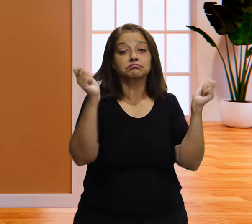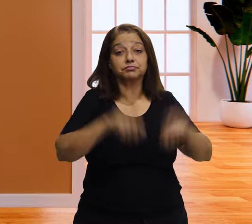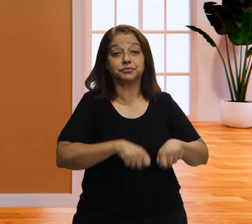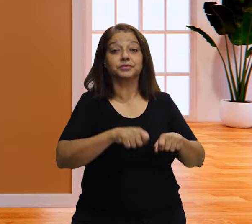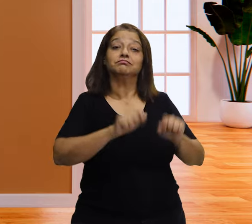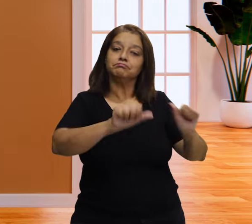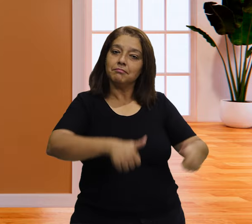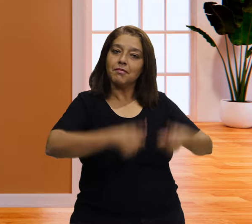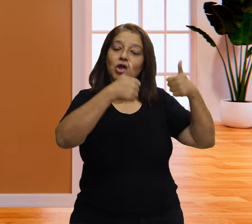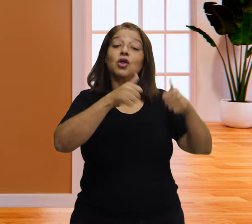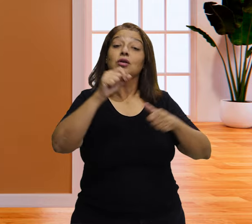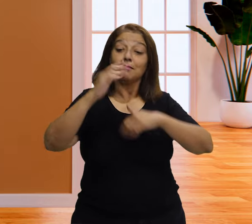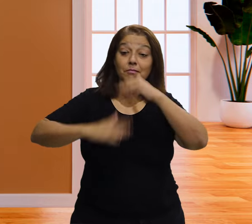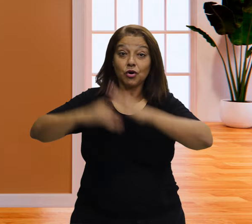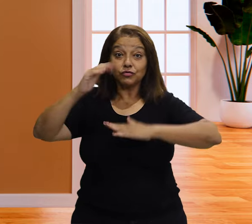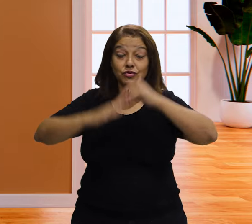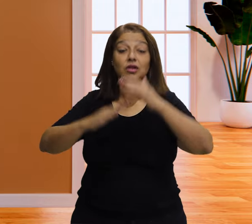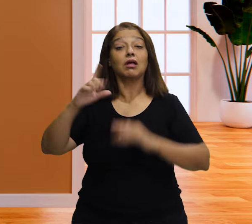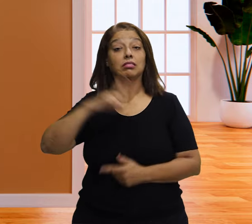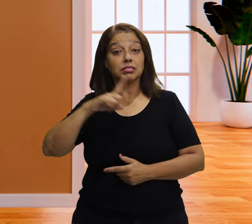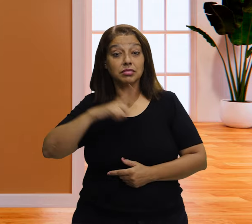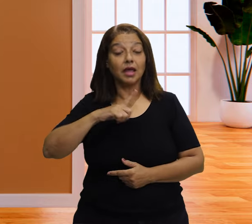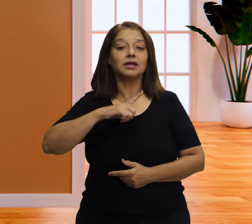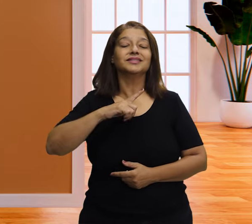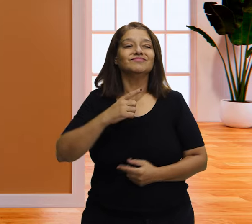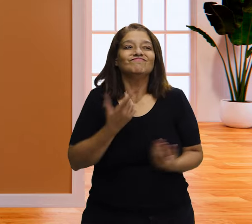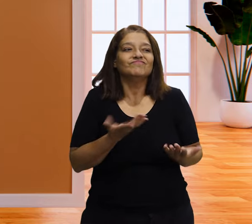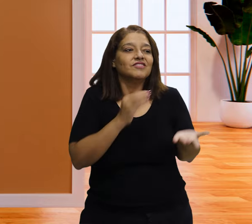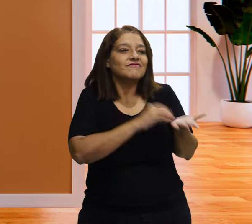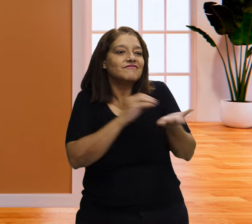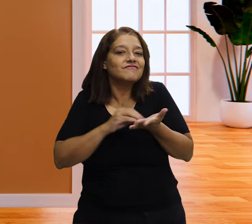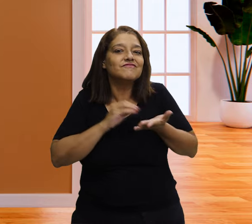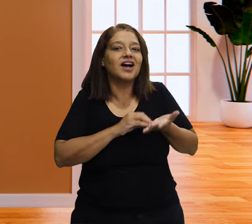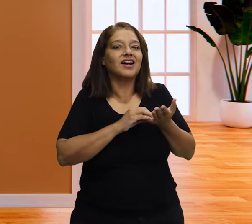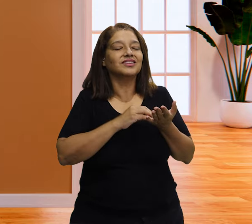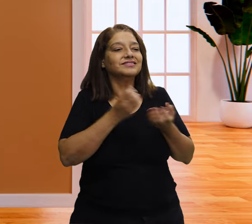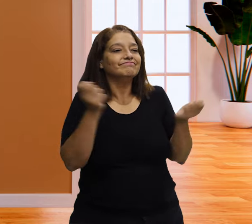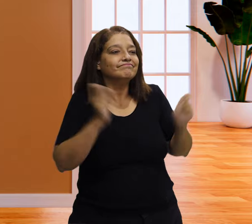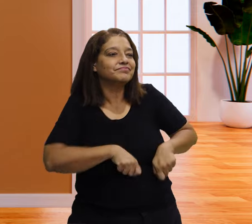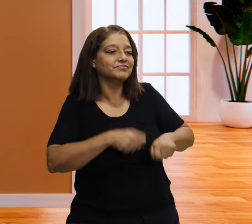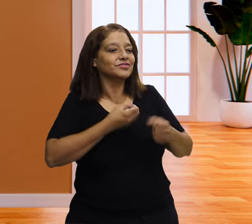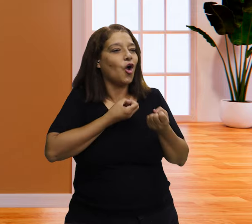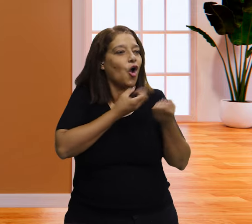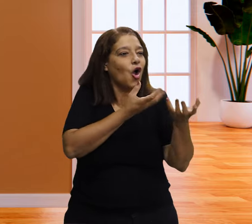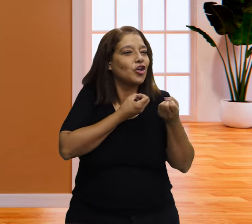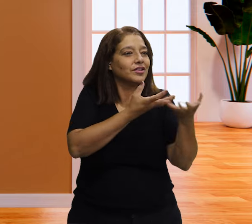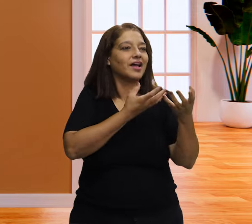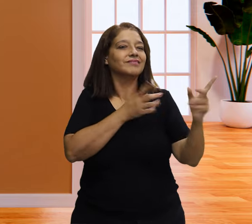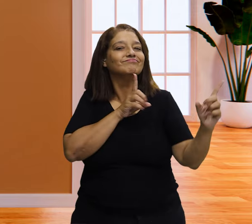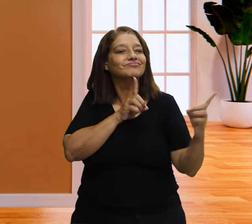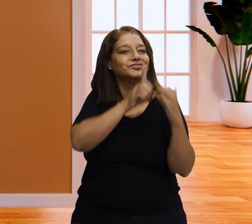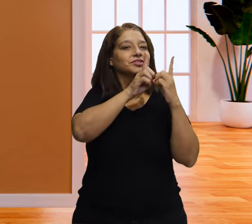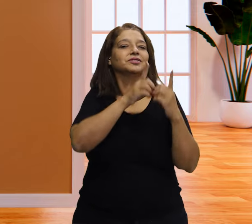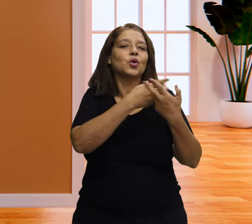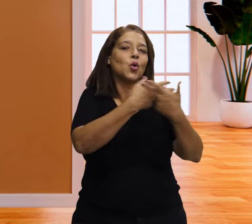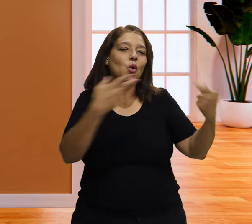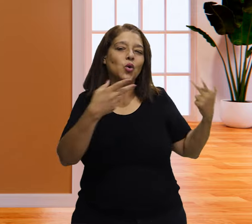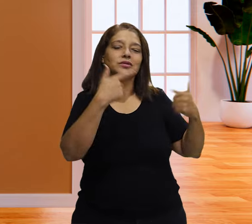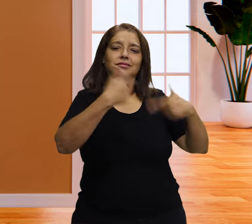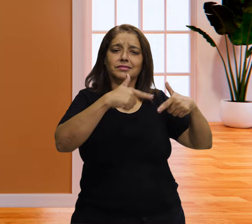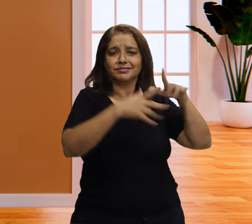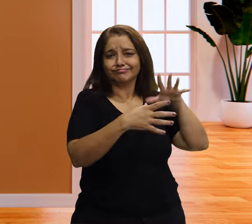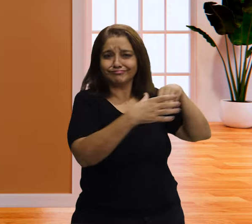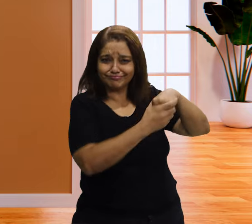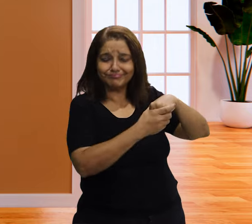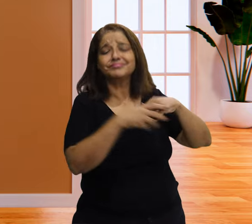poucas oportunidades para falarem sobre o que se passa com eles no ambiente de trabalho. Por isso, é necessário que